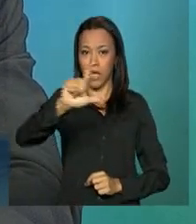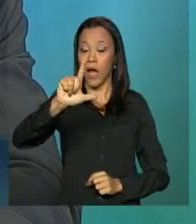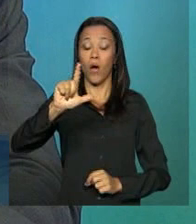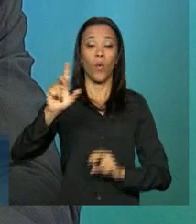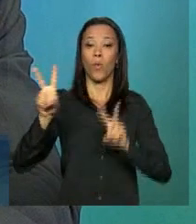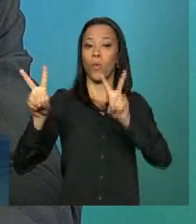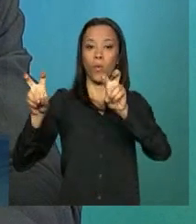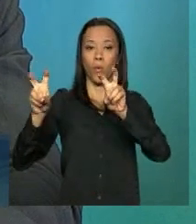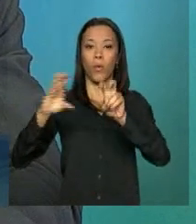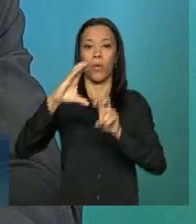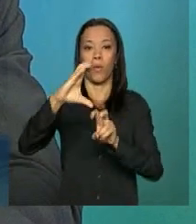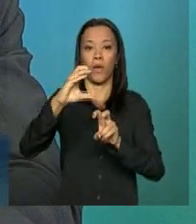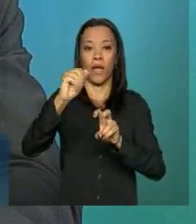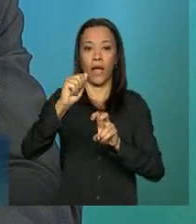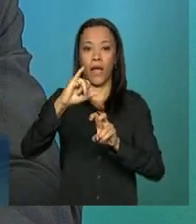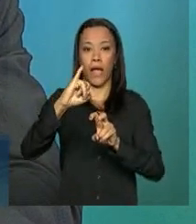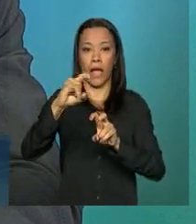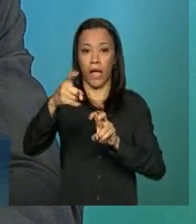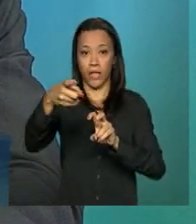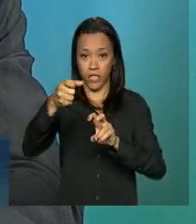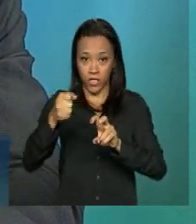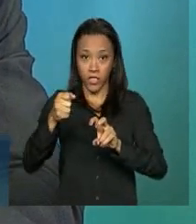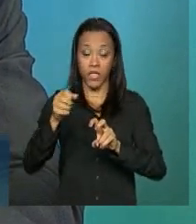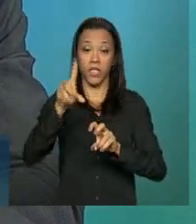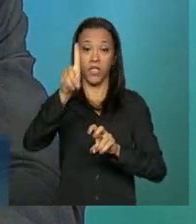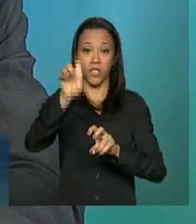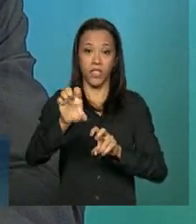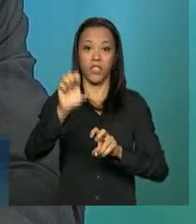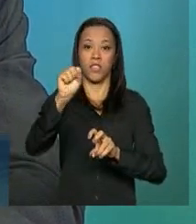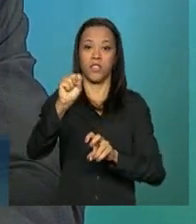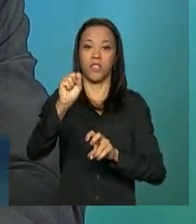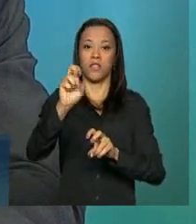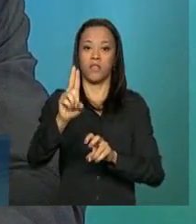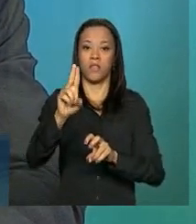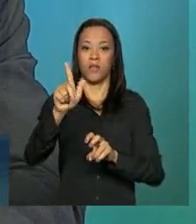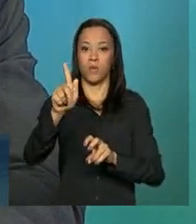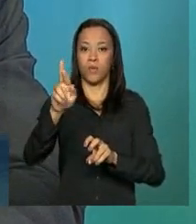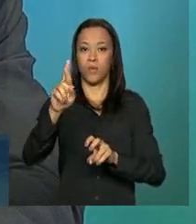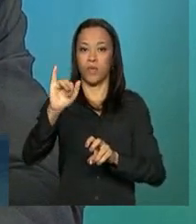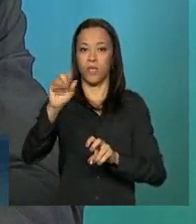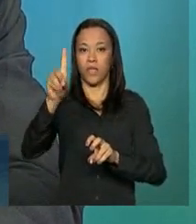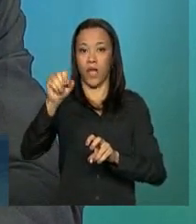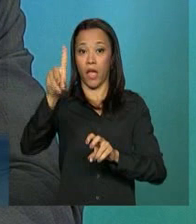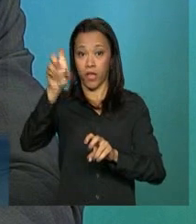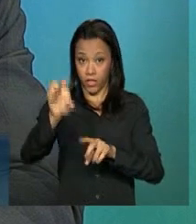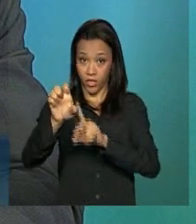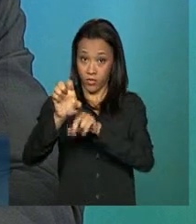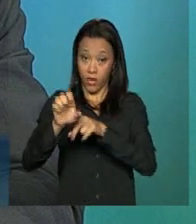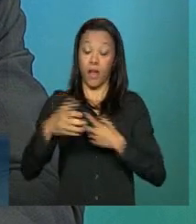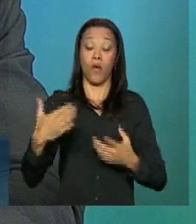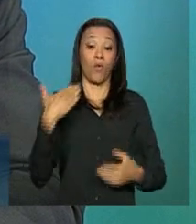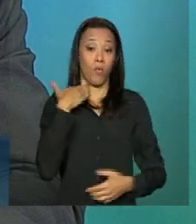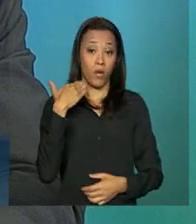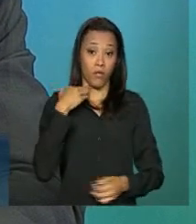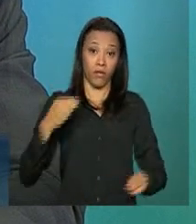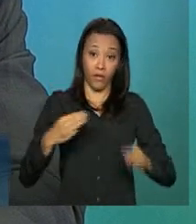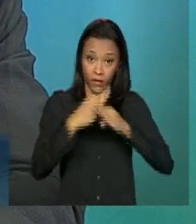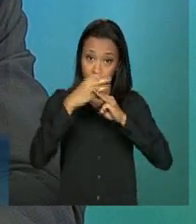Seguridades. A Caixa Econômica continuará sendo uma empresa 100% pública,